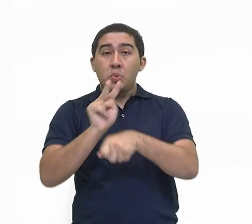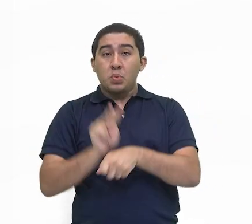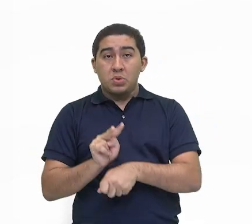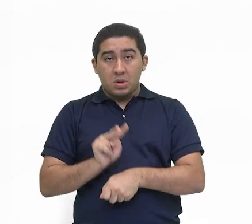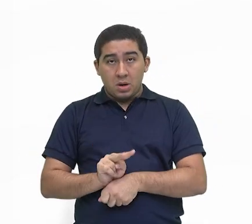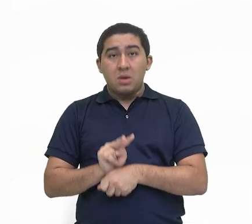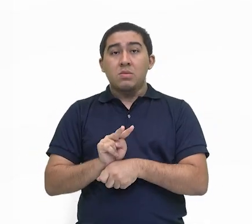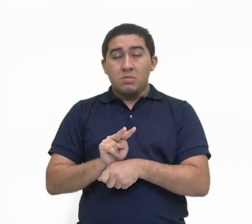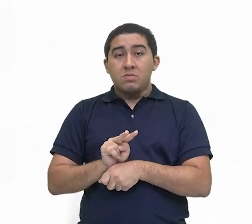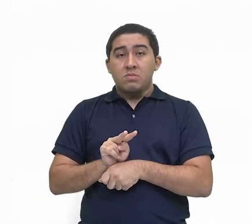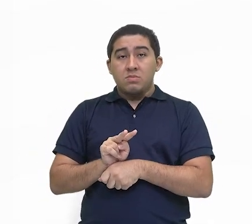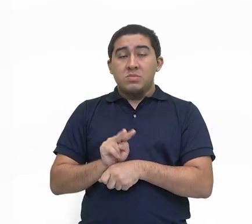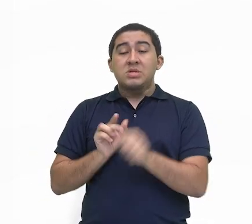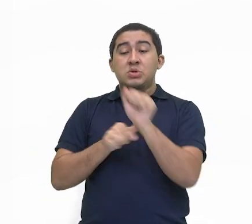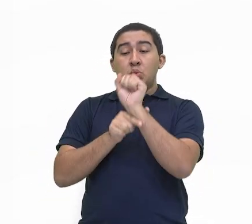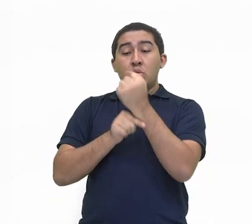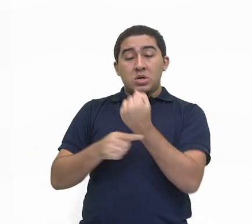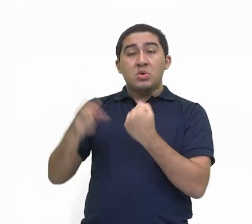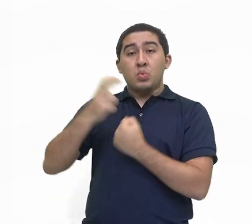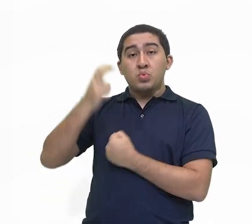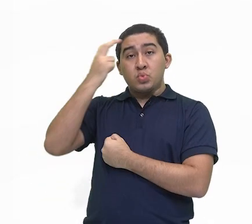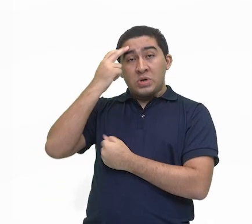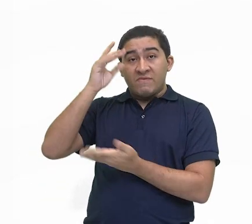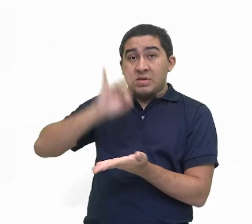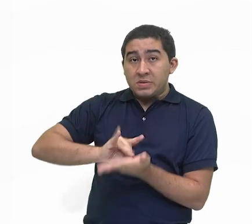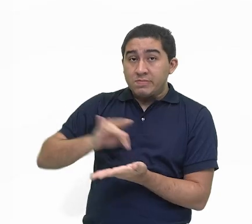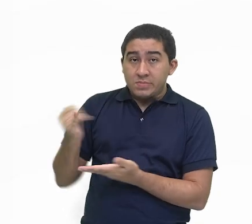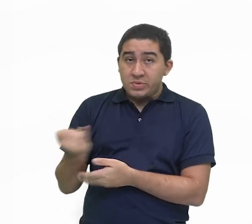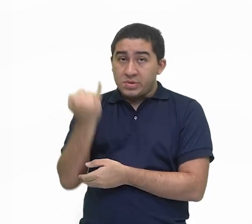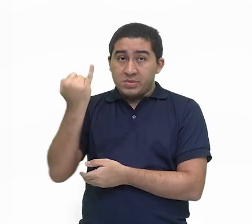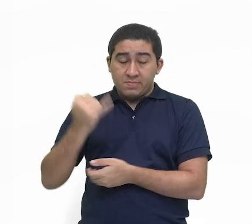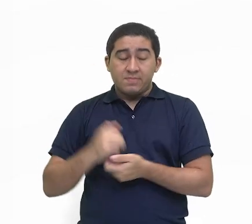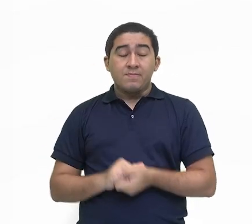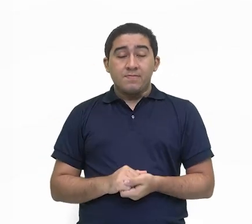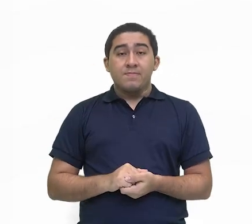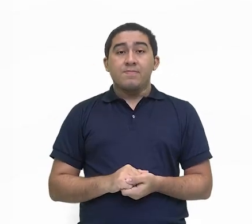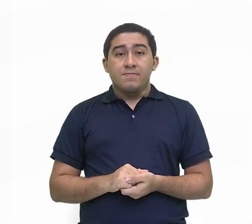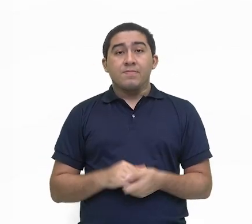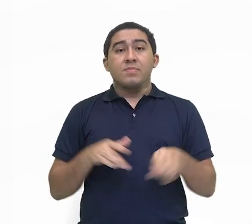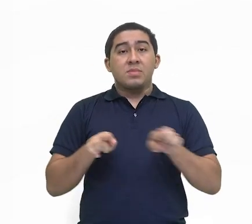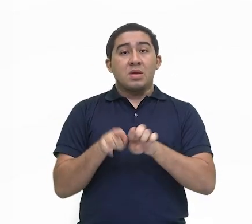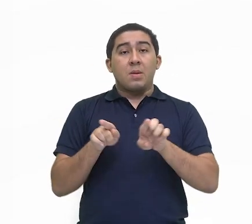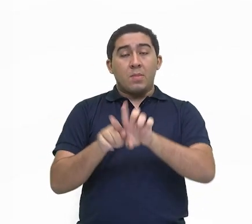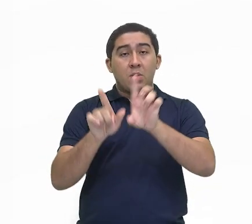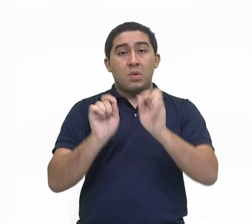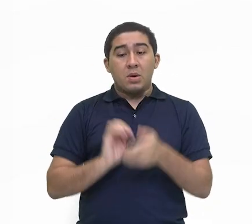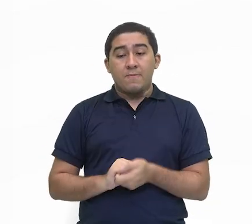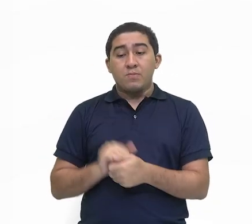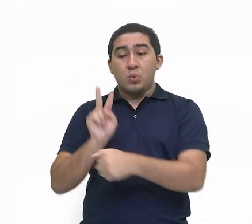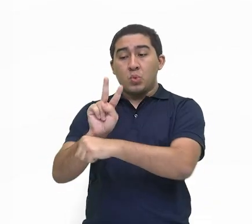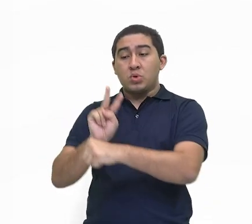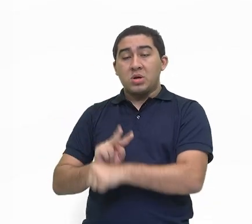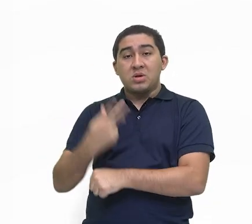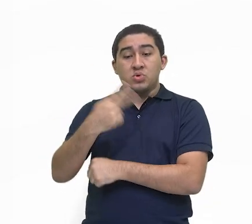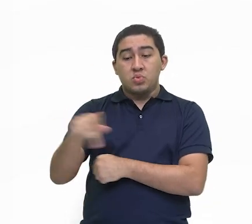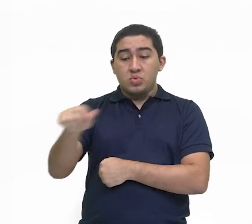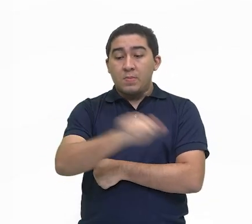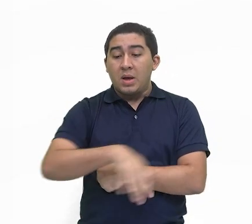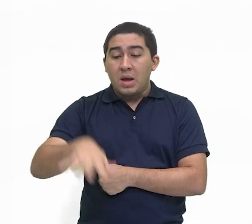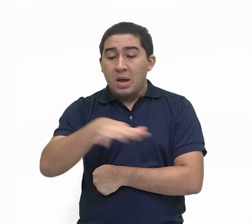culturas. Esse é o direito, né? De proteger as culturas, de proteger a sua terra, o